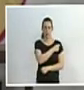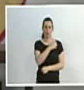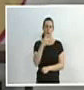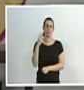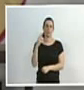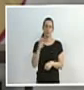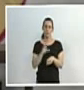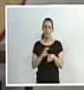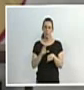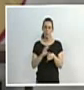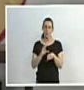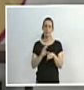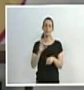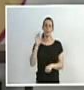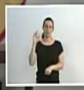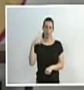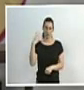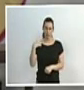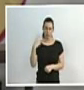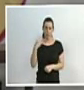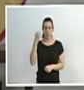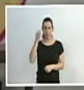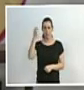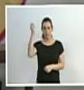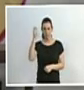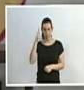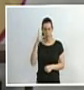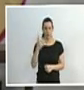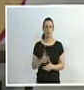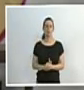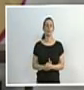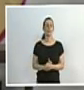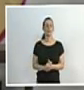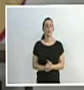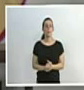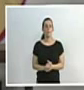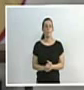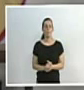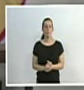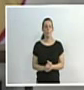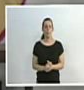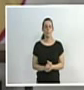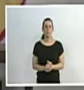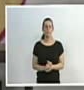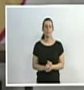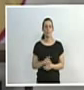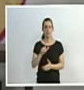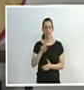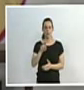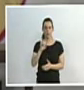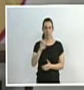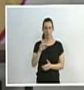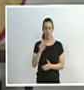do curso de Direito do Consumidor da FURB, a Luísa, o Cid